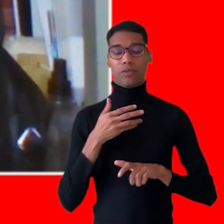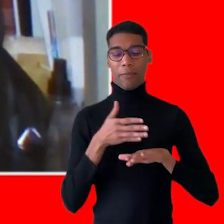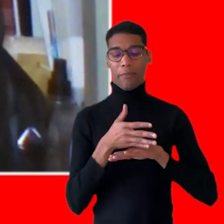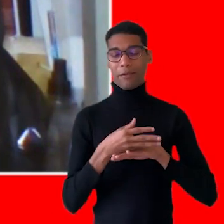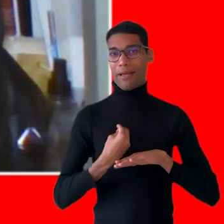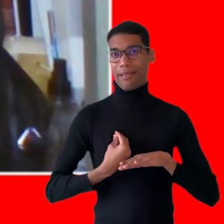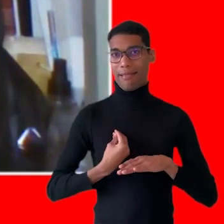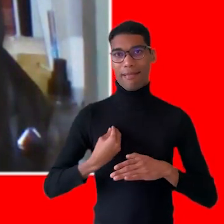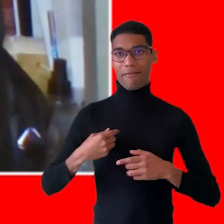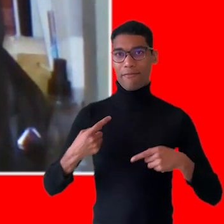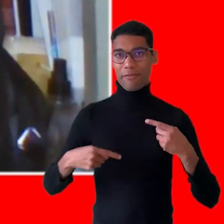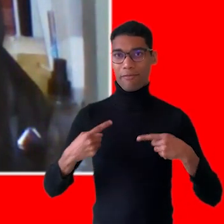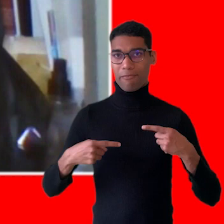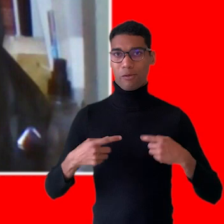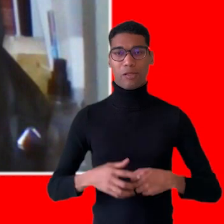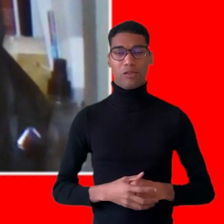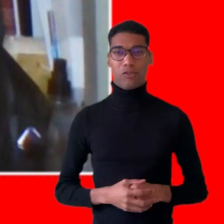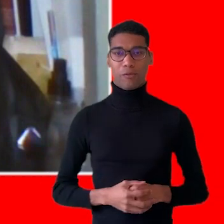vida política.